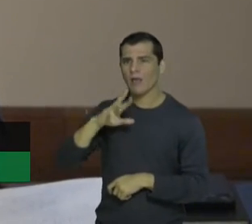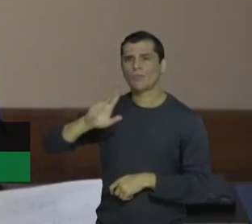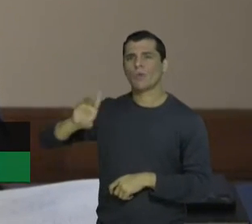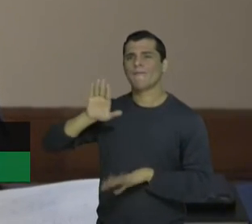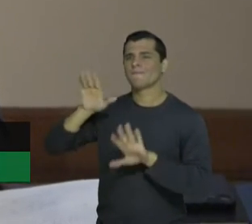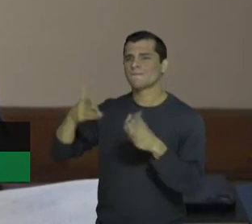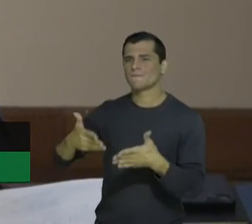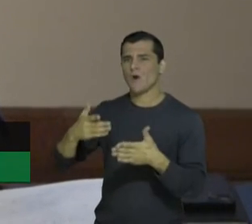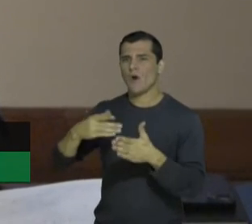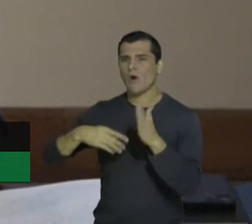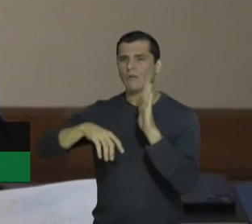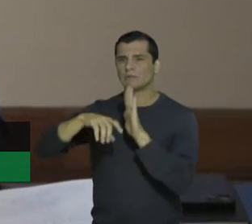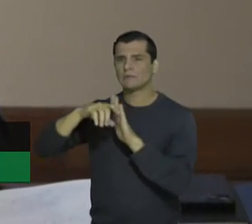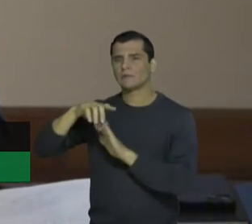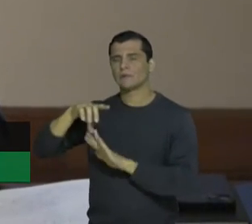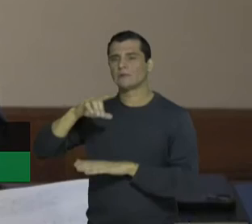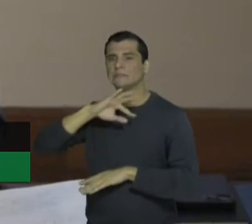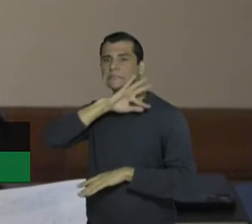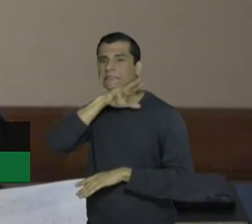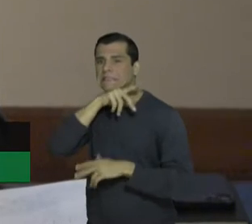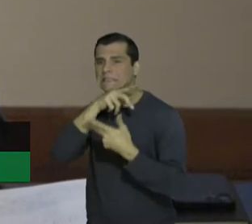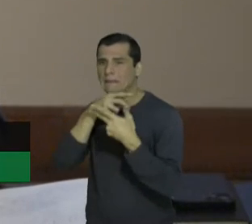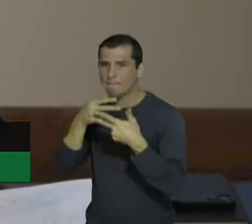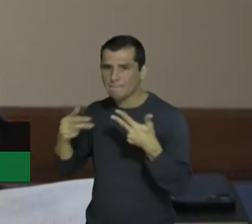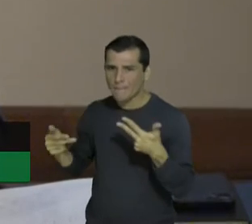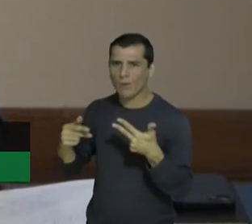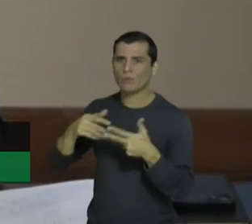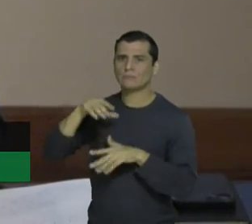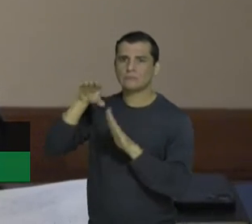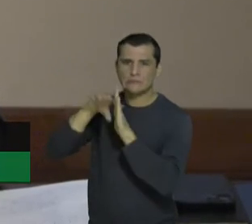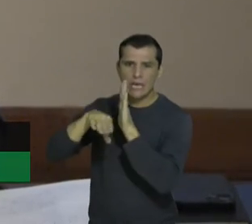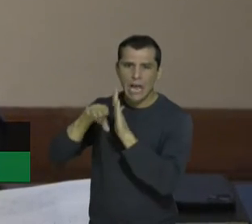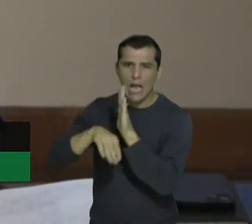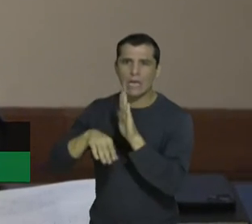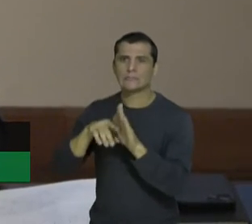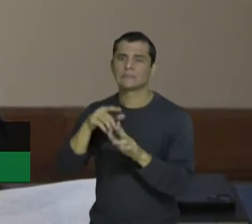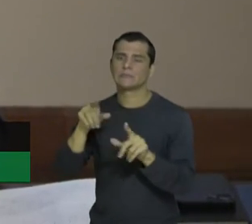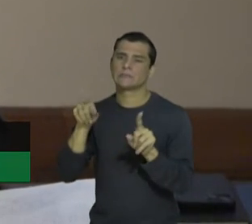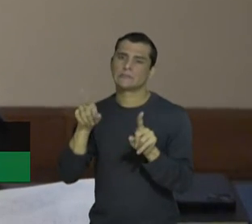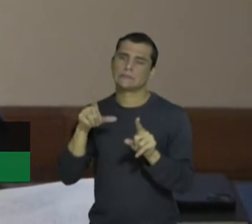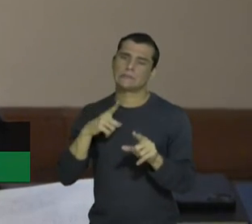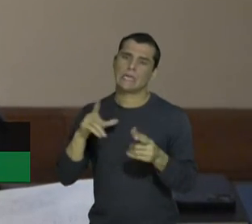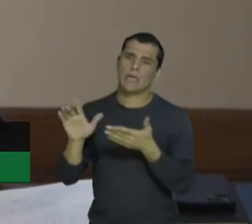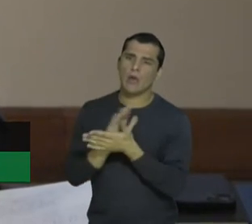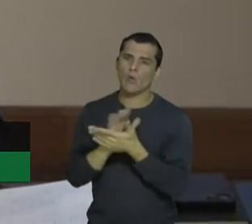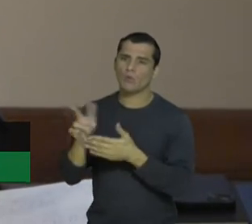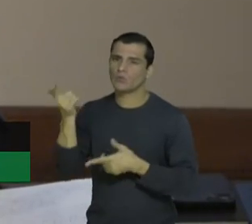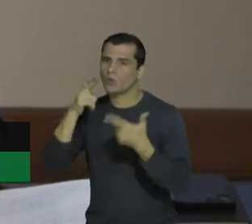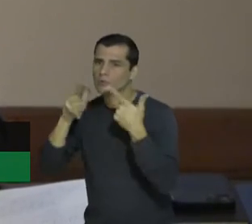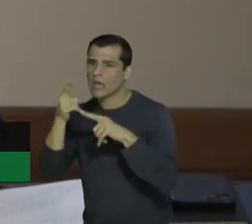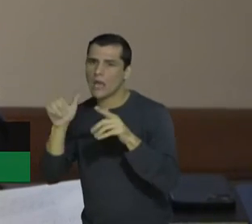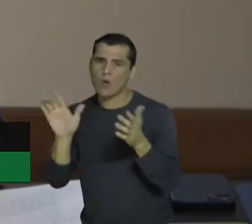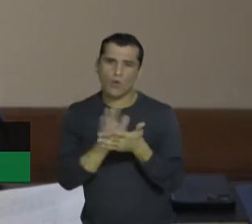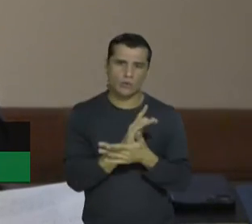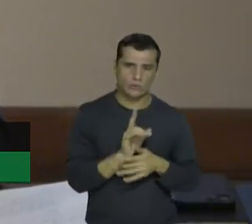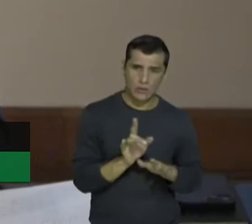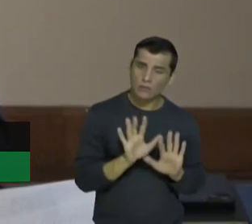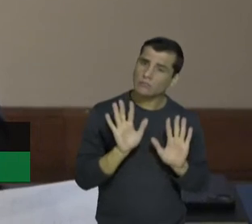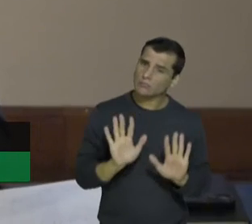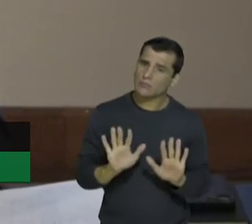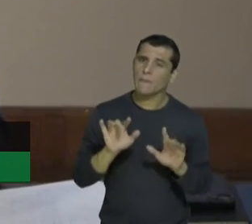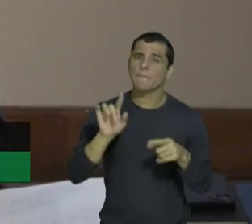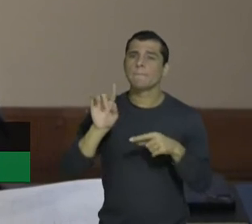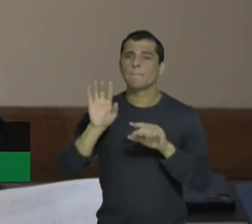há vantagens diferentes para um ou outro setor mas sim em termos de tecnologia sim em termos de